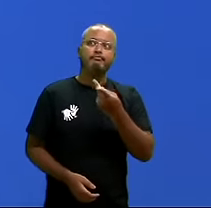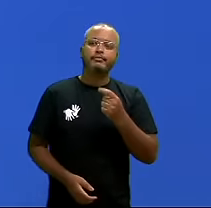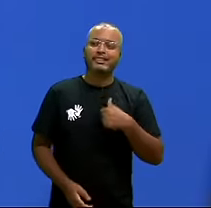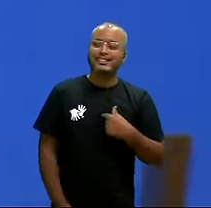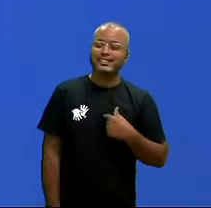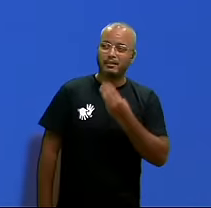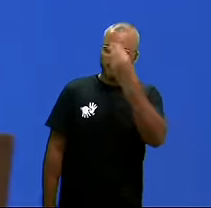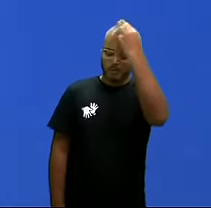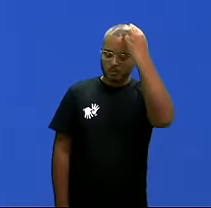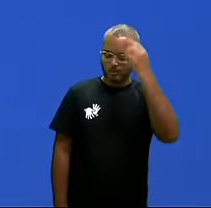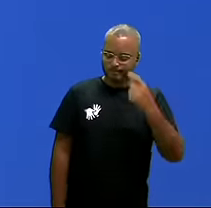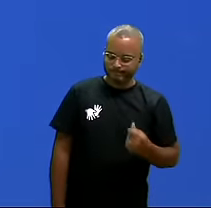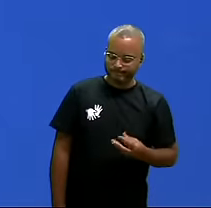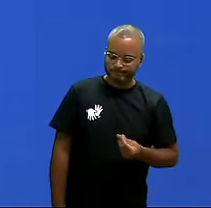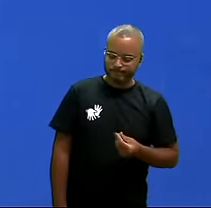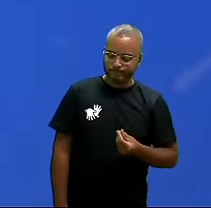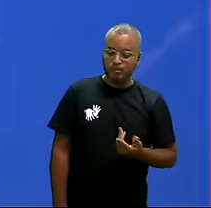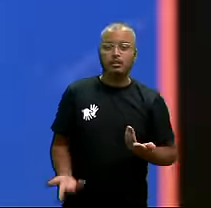só tem o dia de hoje para viver.